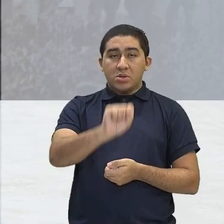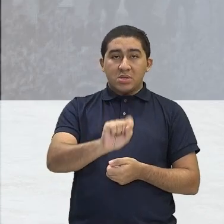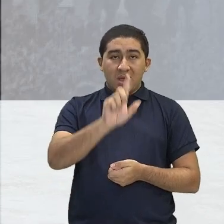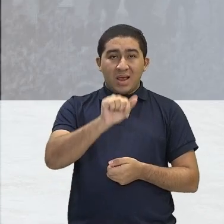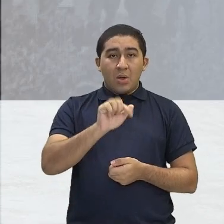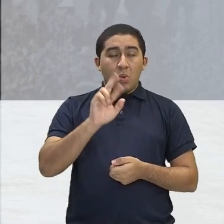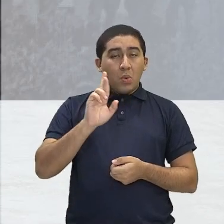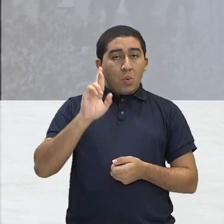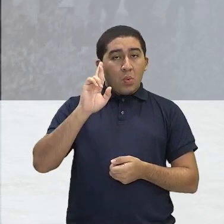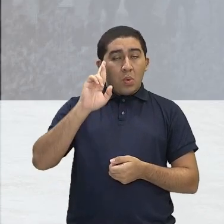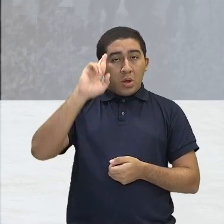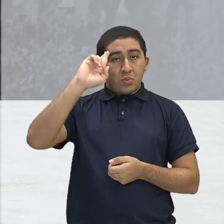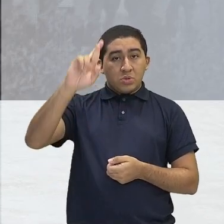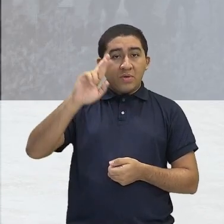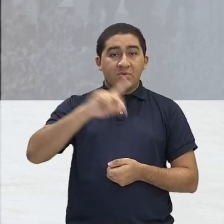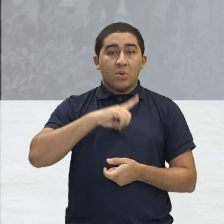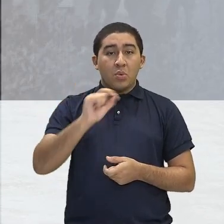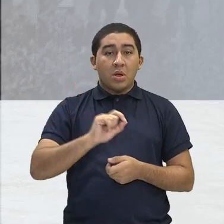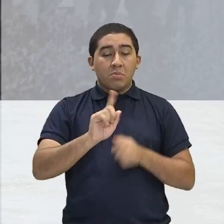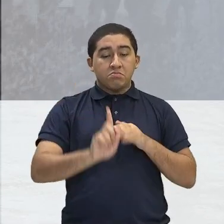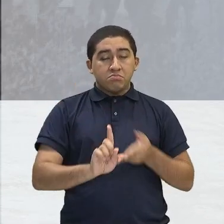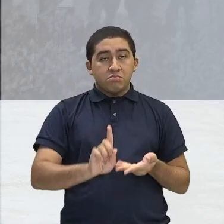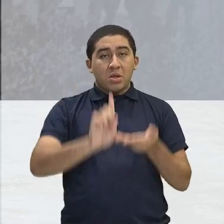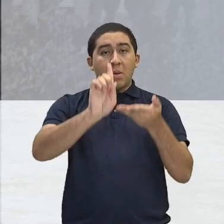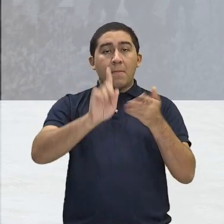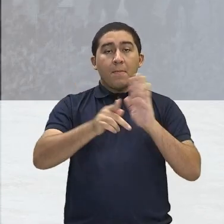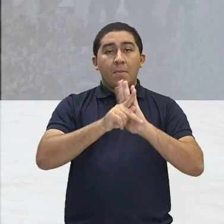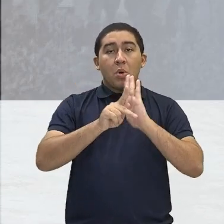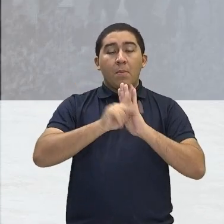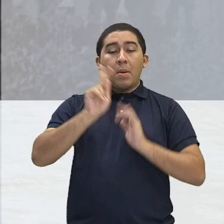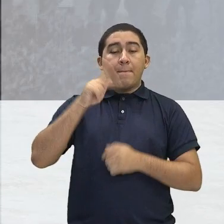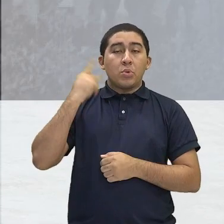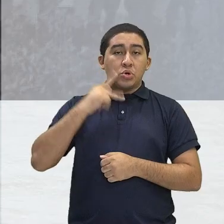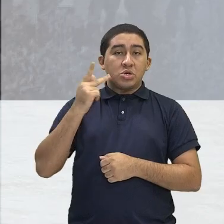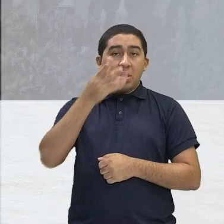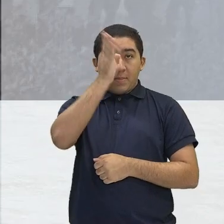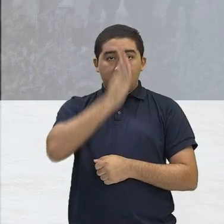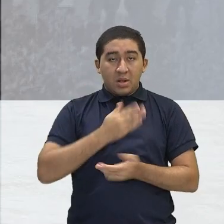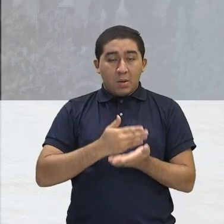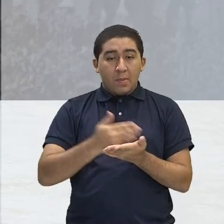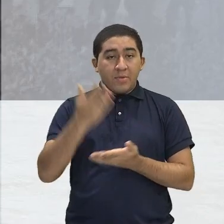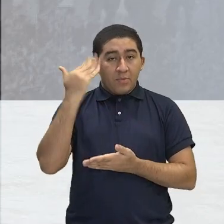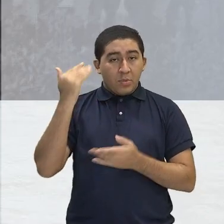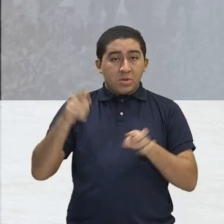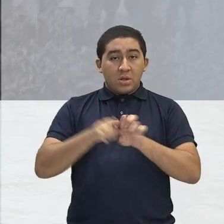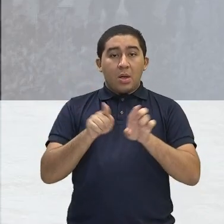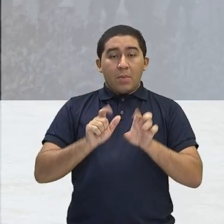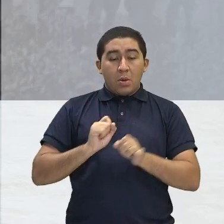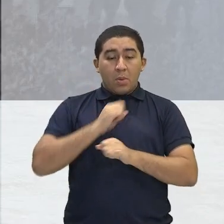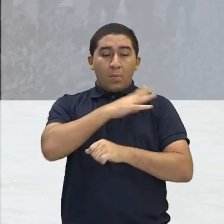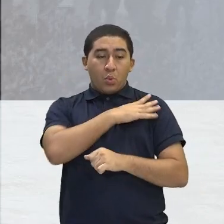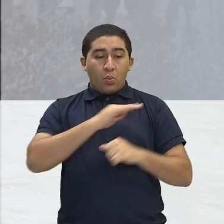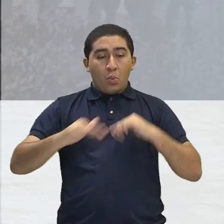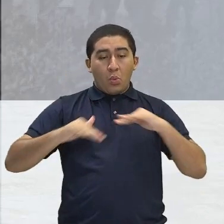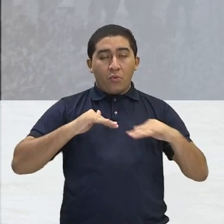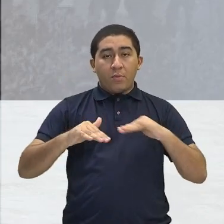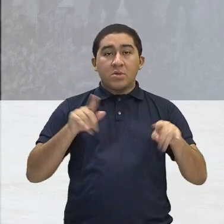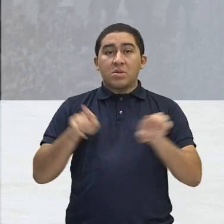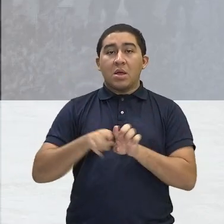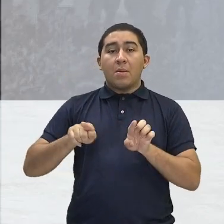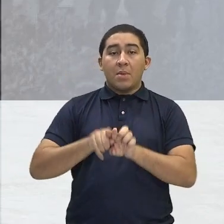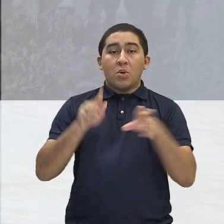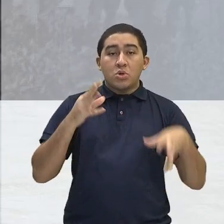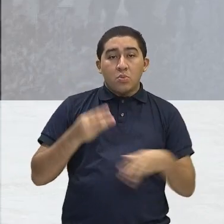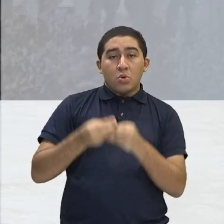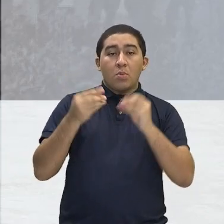Prestes, vai ganhar notoriedade na política brasileira e movimentos tenentistas vão contribuir para